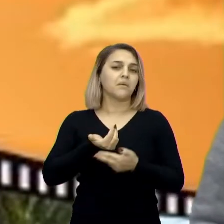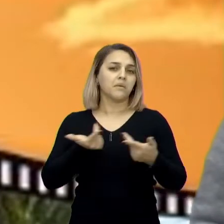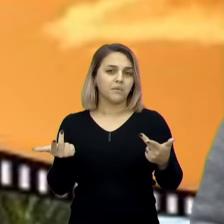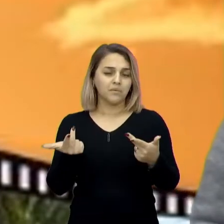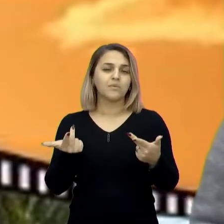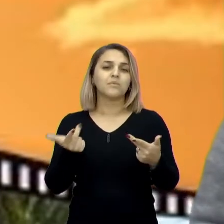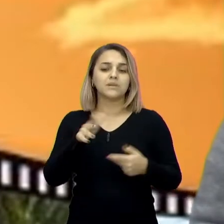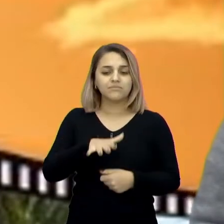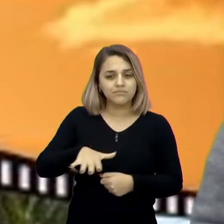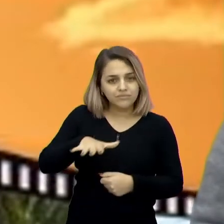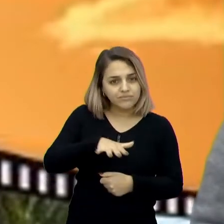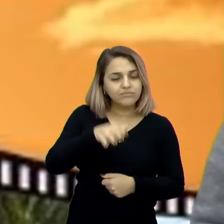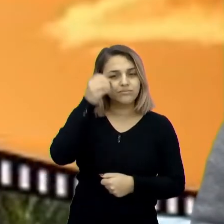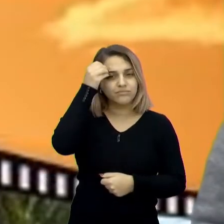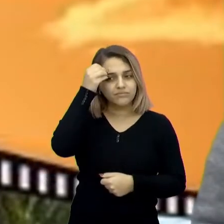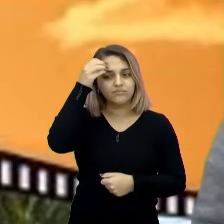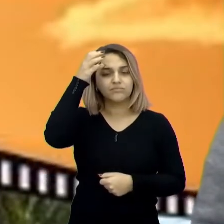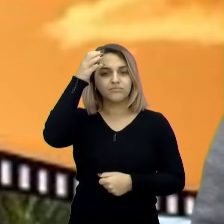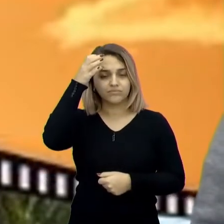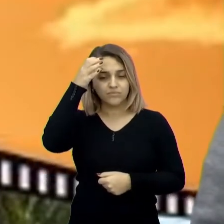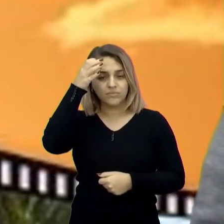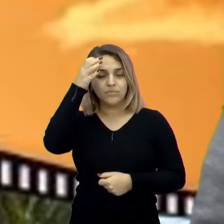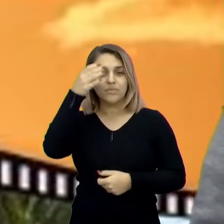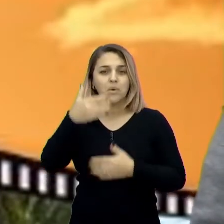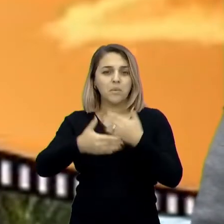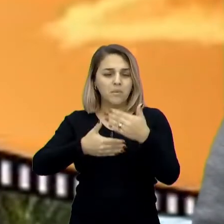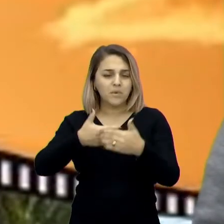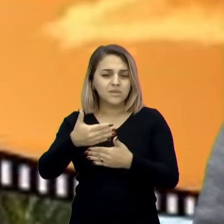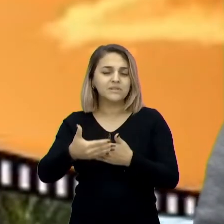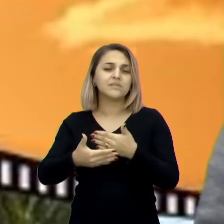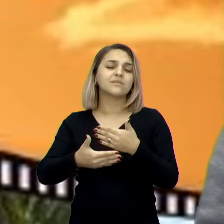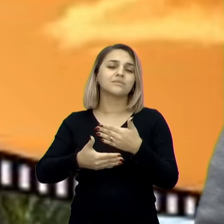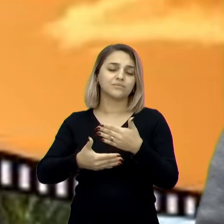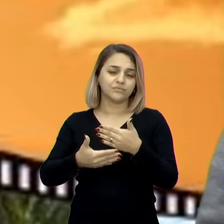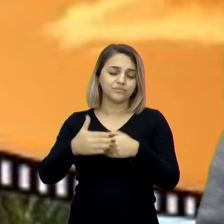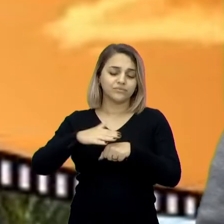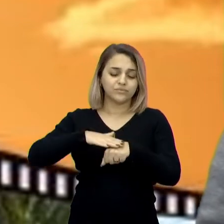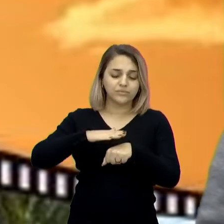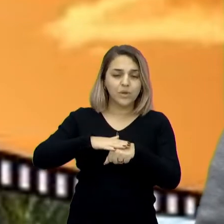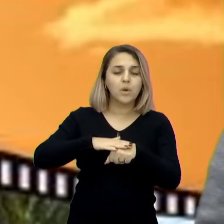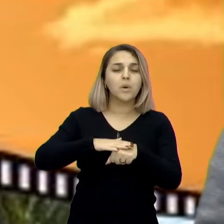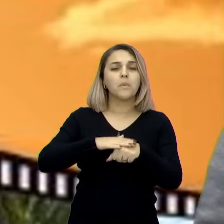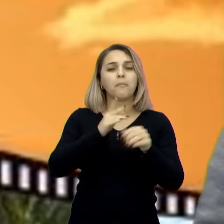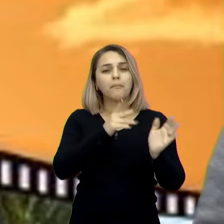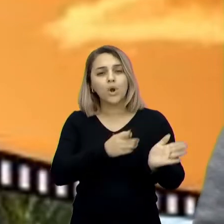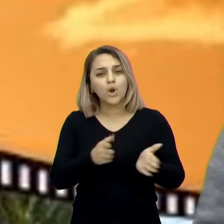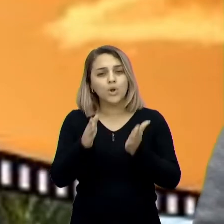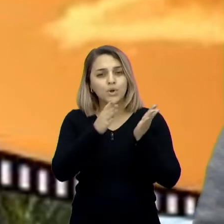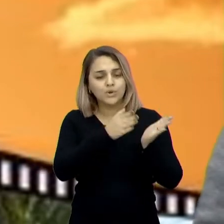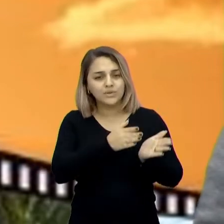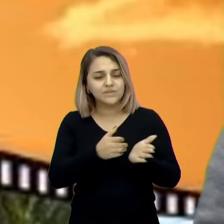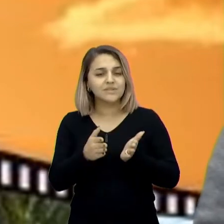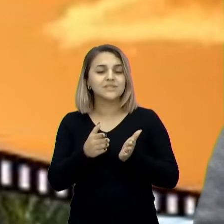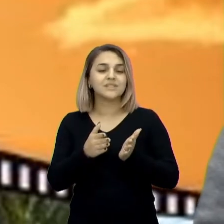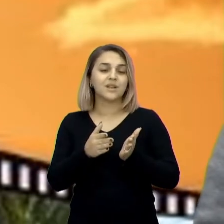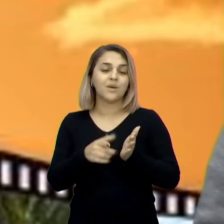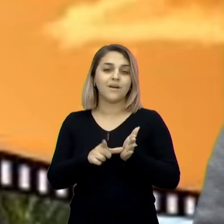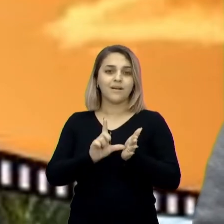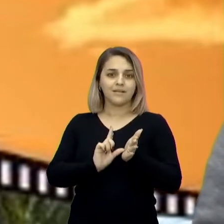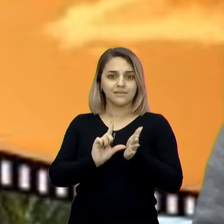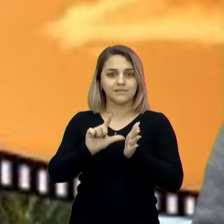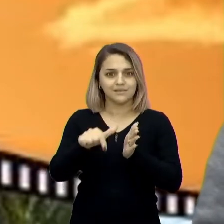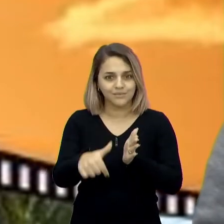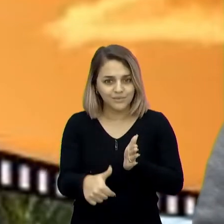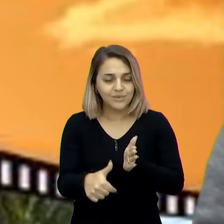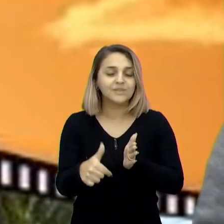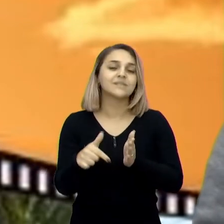de conhecimento que tem a ver aí com o processo de concepção, pré-produção, produção, né, pós-produção e aí a distribuição. Que é